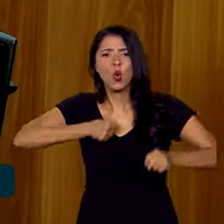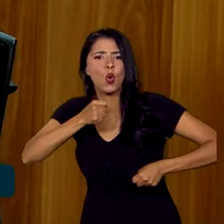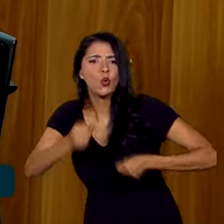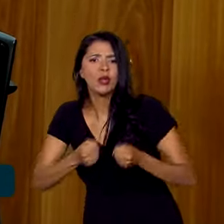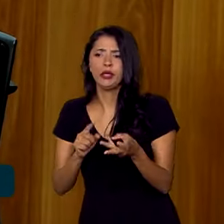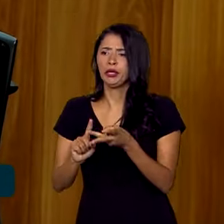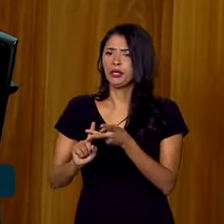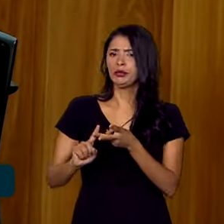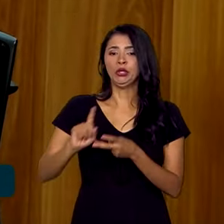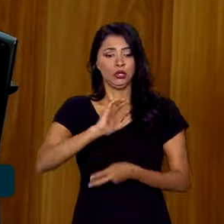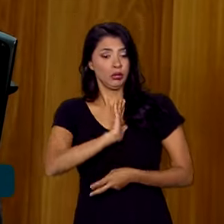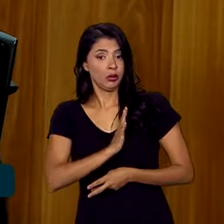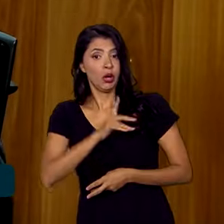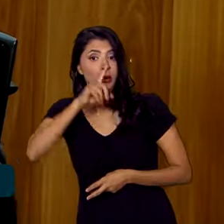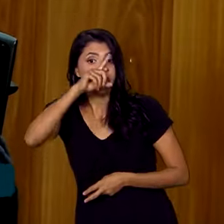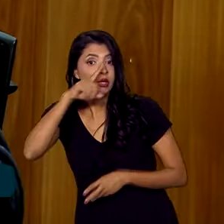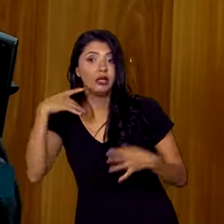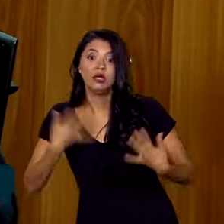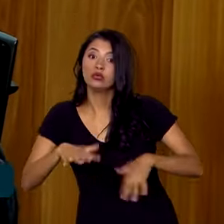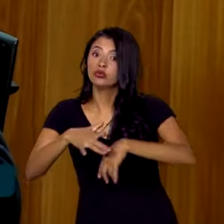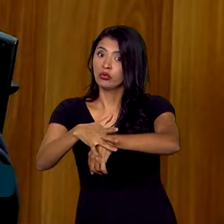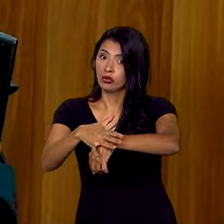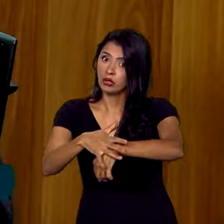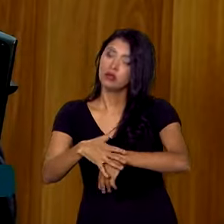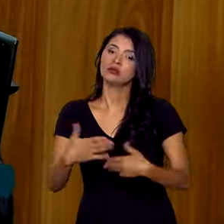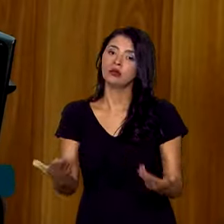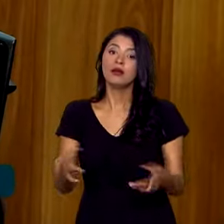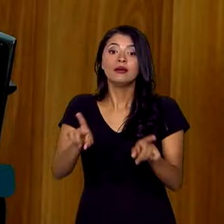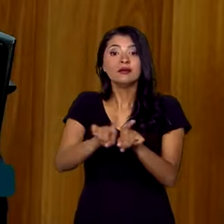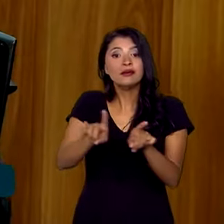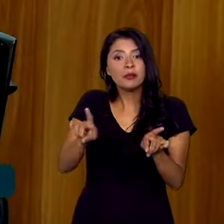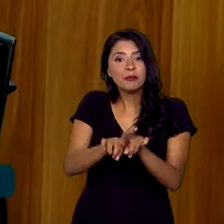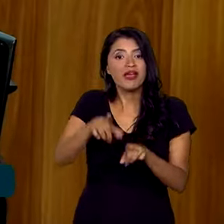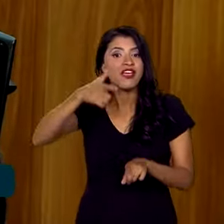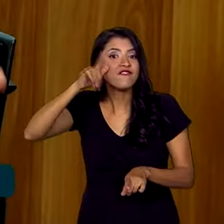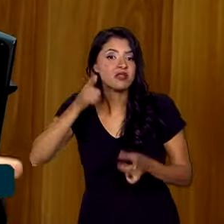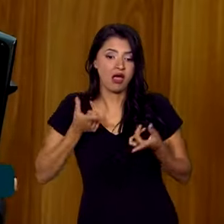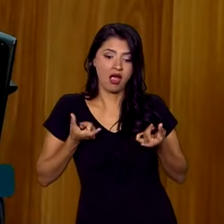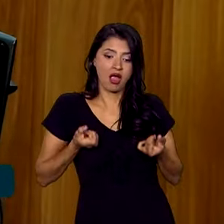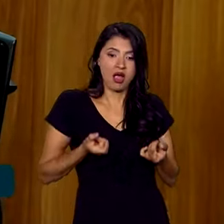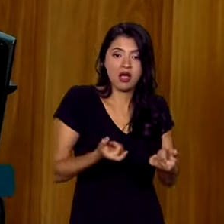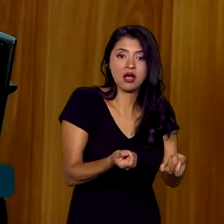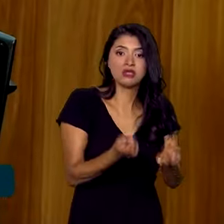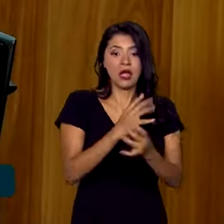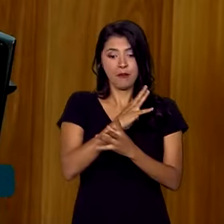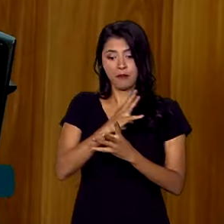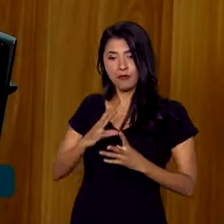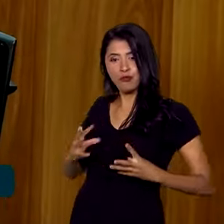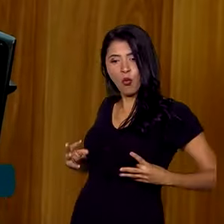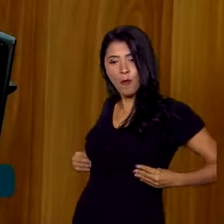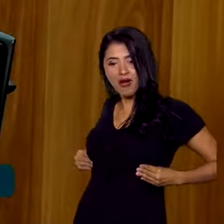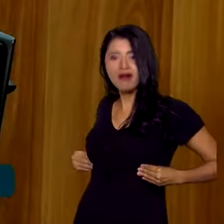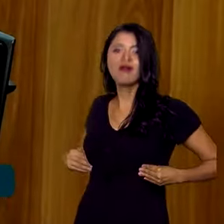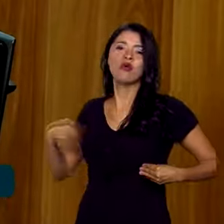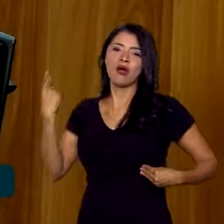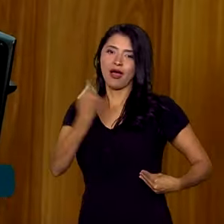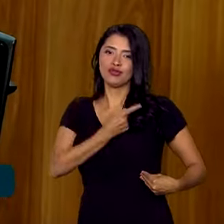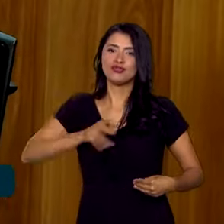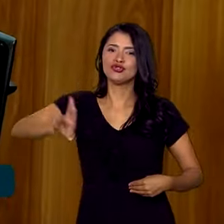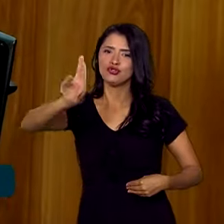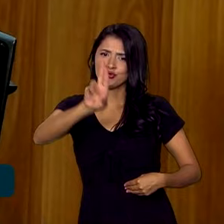sobre o risco cardiovascular e também sobre a prevenção de cânceres como de pulmão nós homens usamos